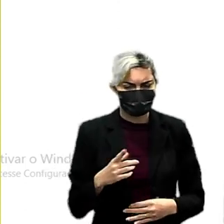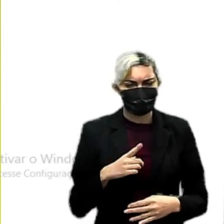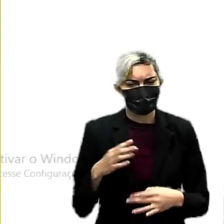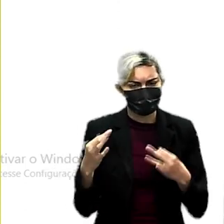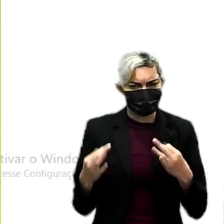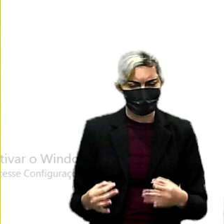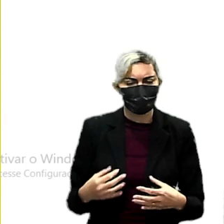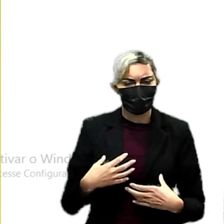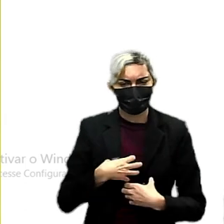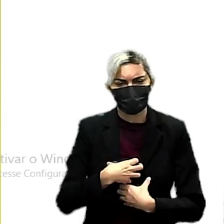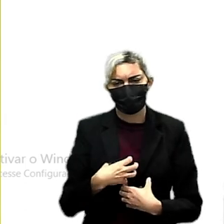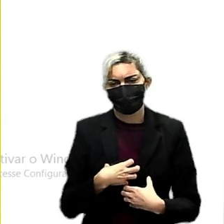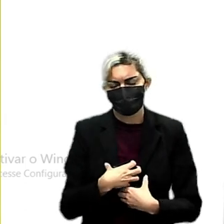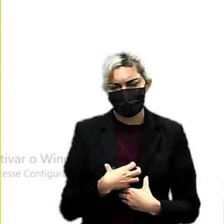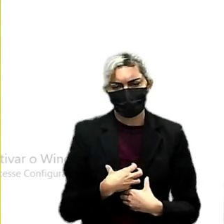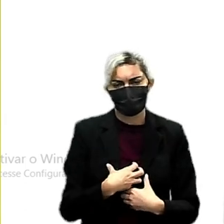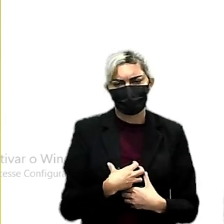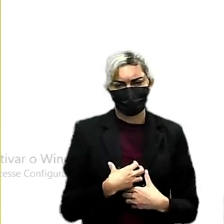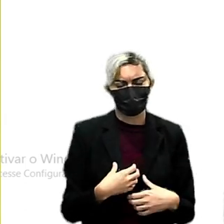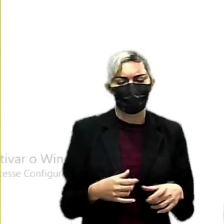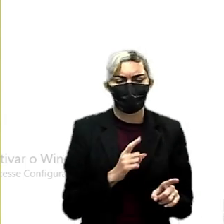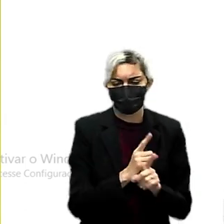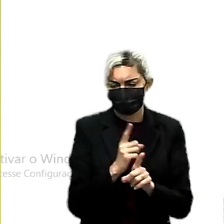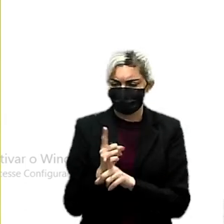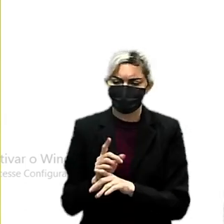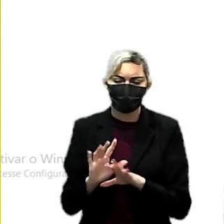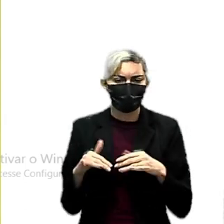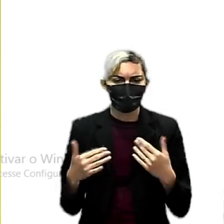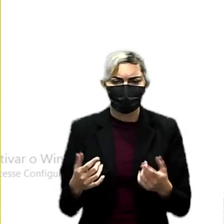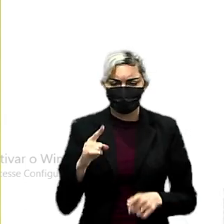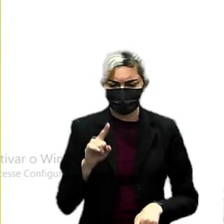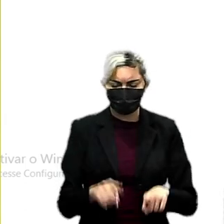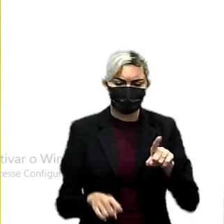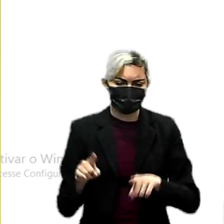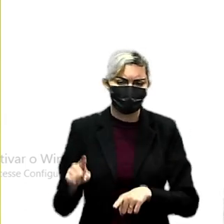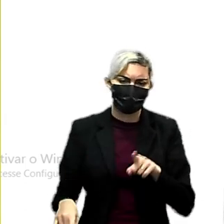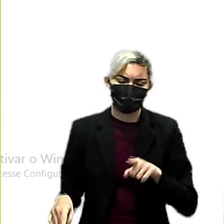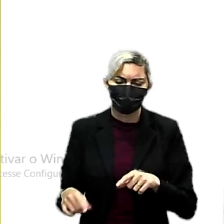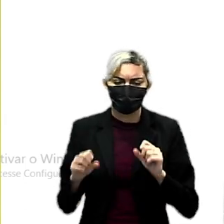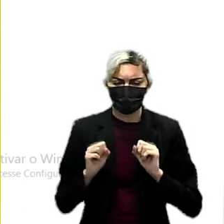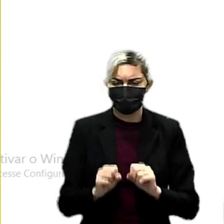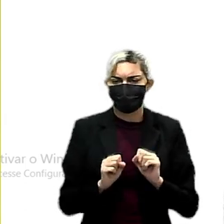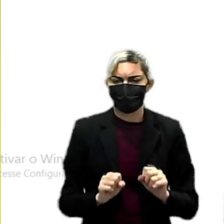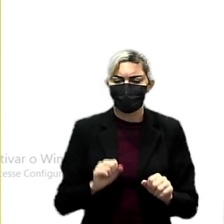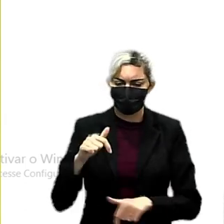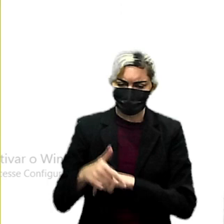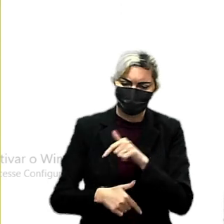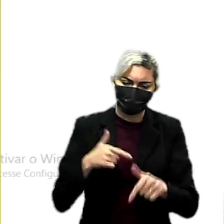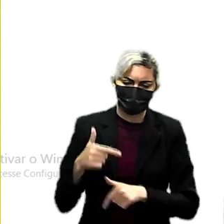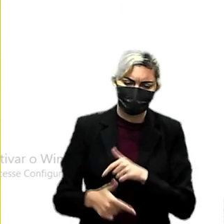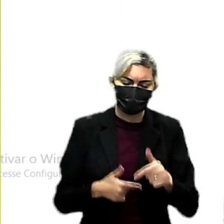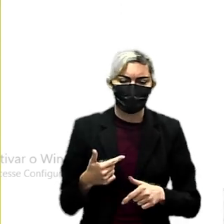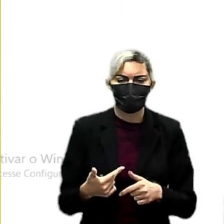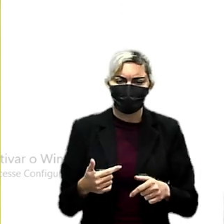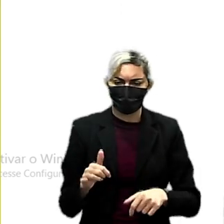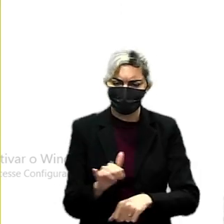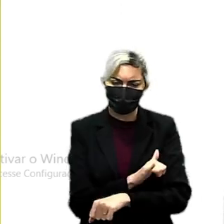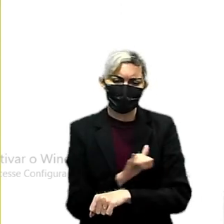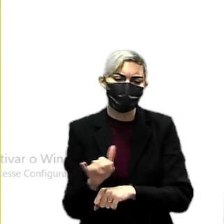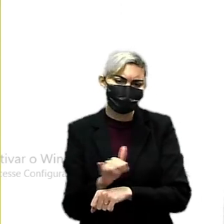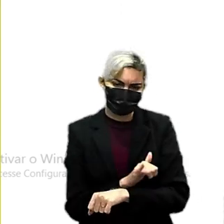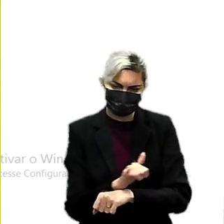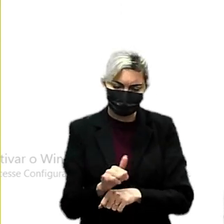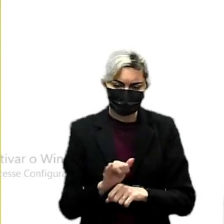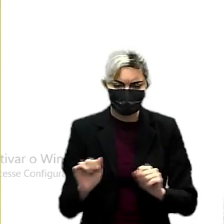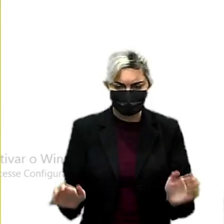certa sensibilidade a identificar quais são aquelas variáveis que a gente pode trabalhar de maneira estratégica